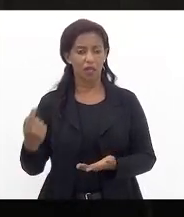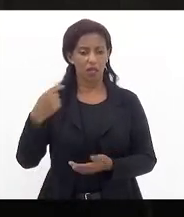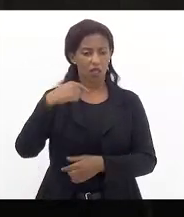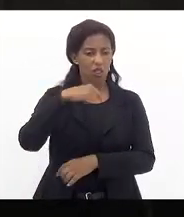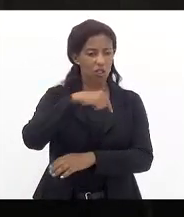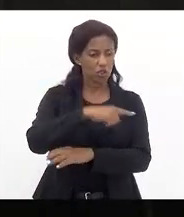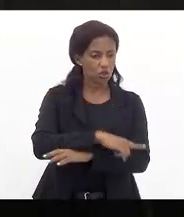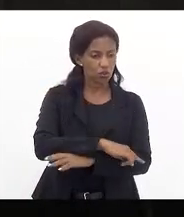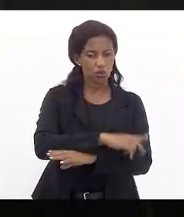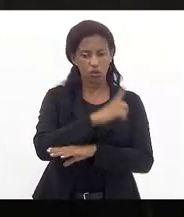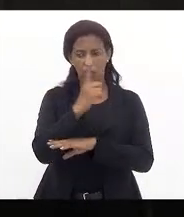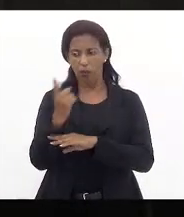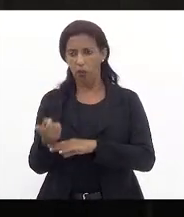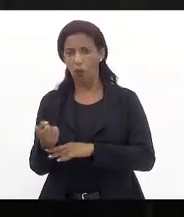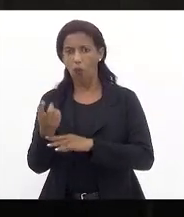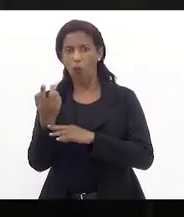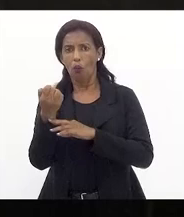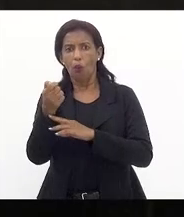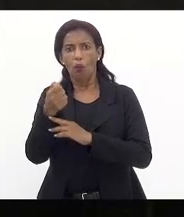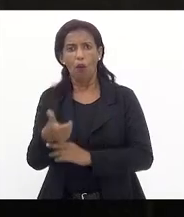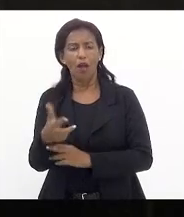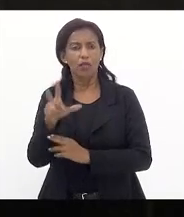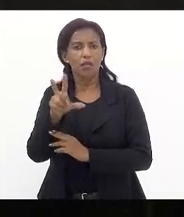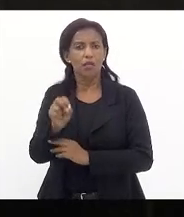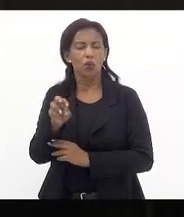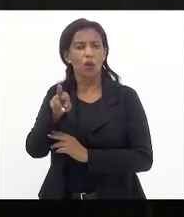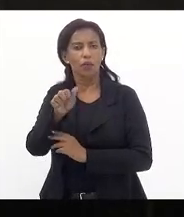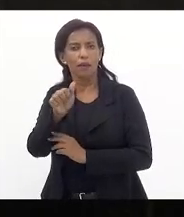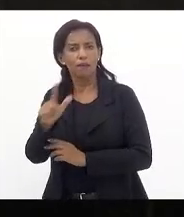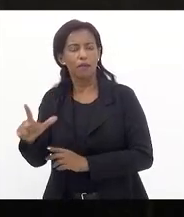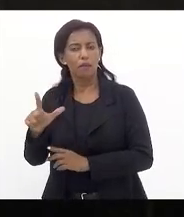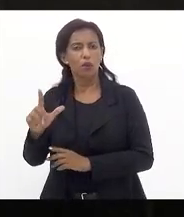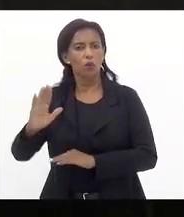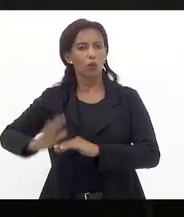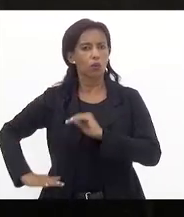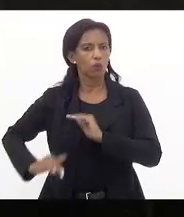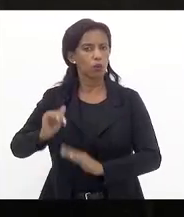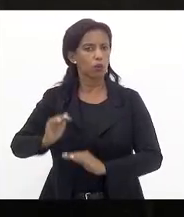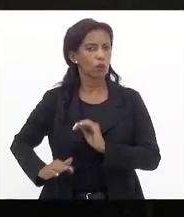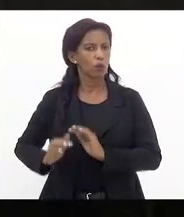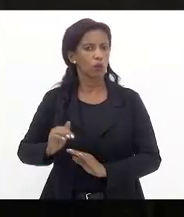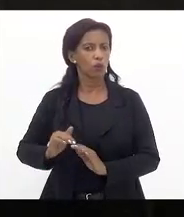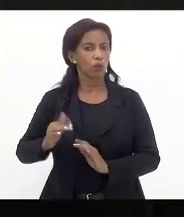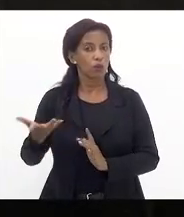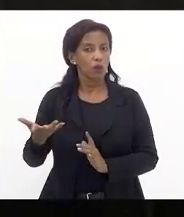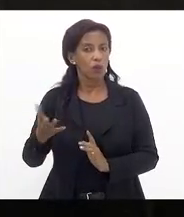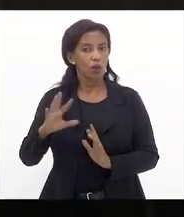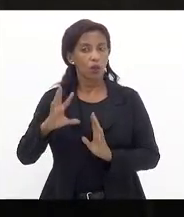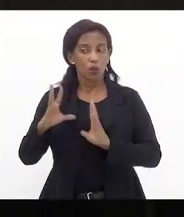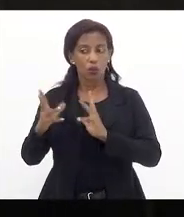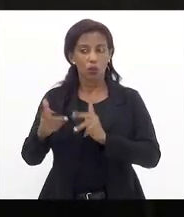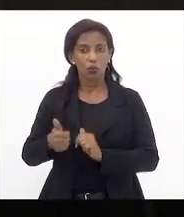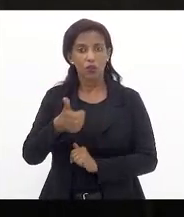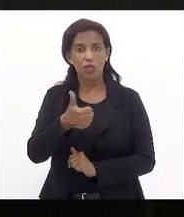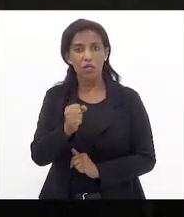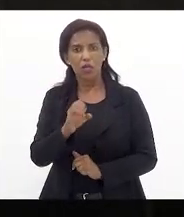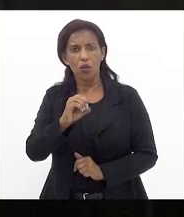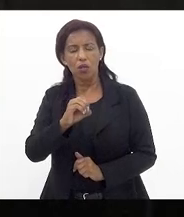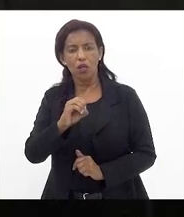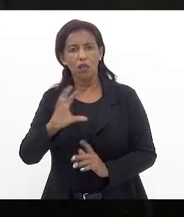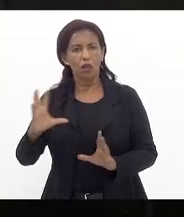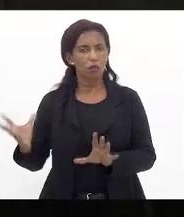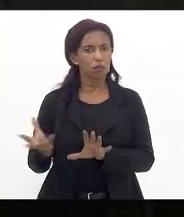para outro, quase 50 mil servidores públicos no universo de 180 mil